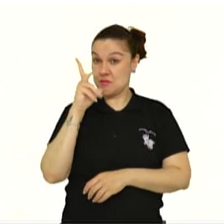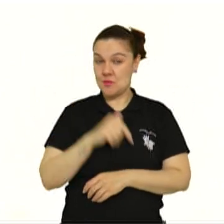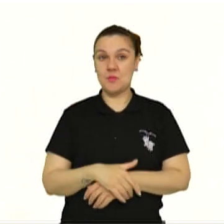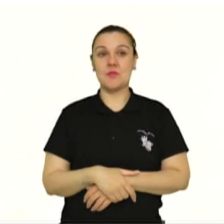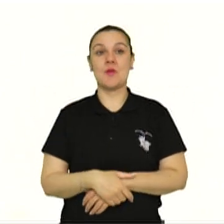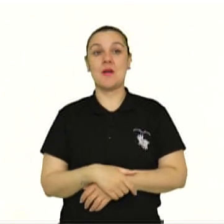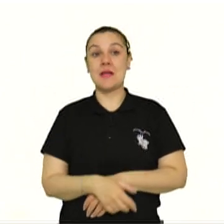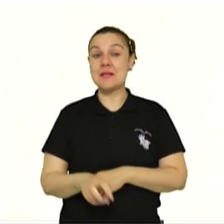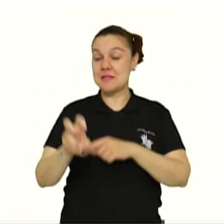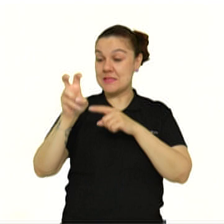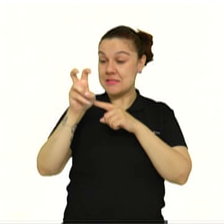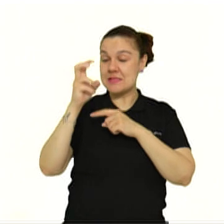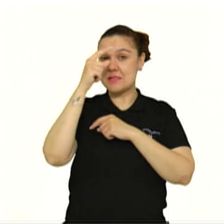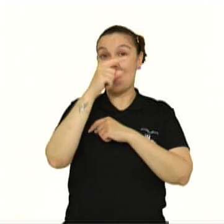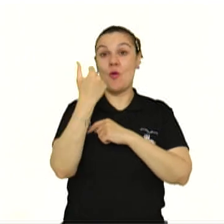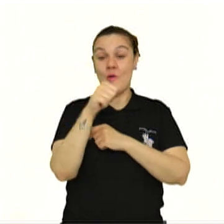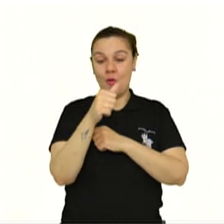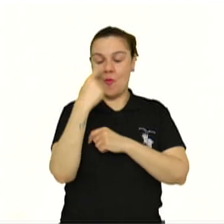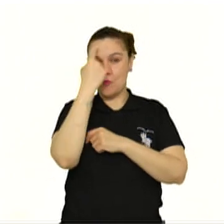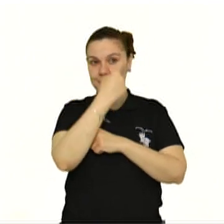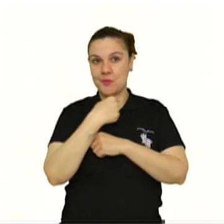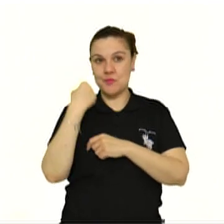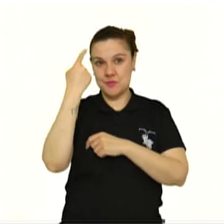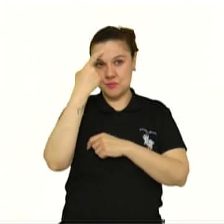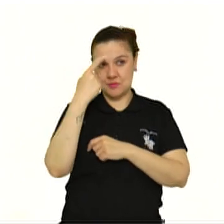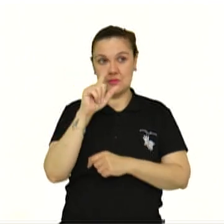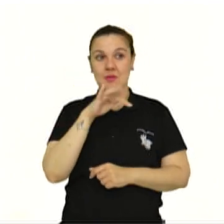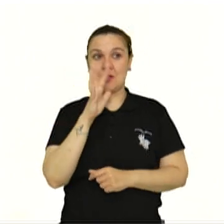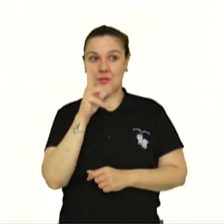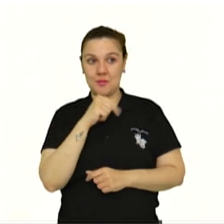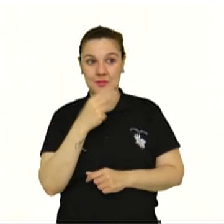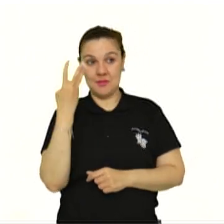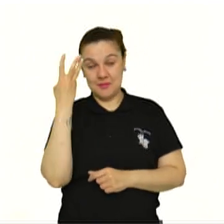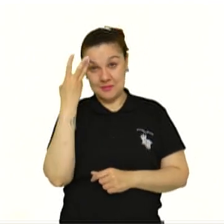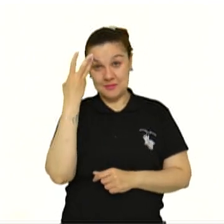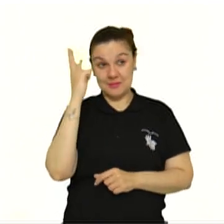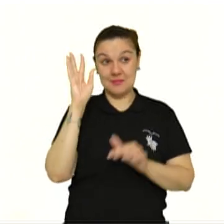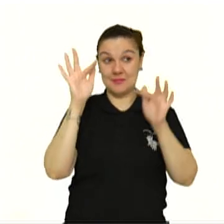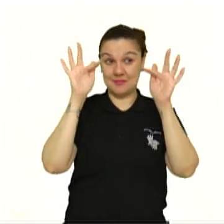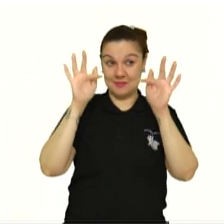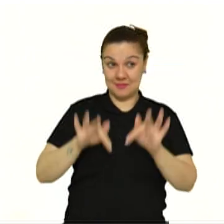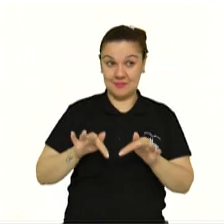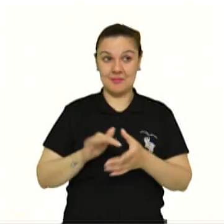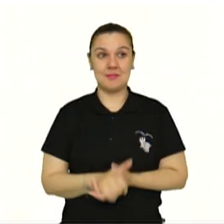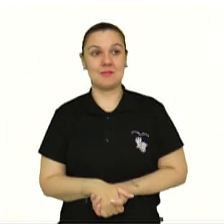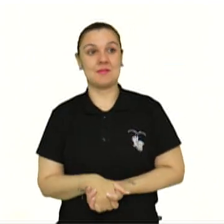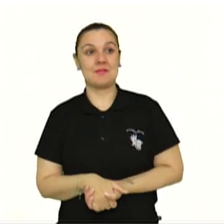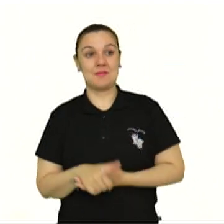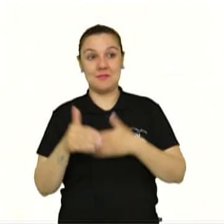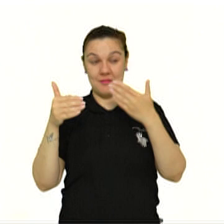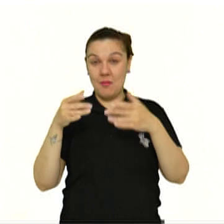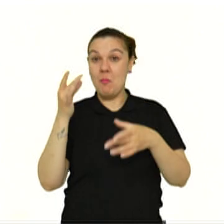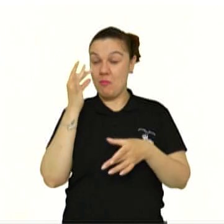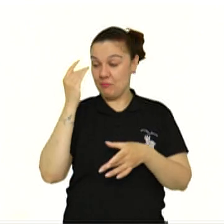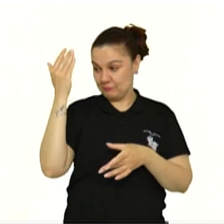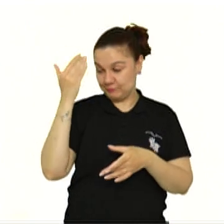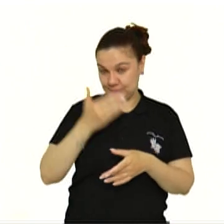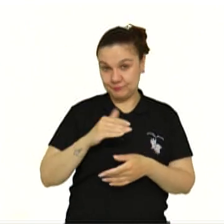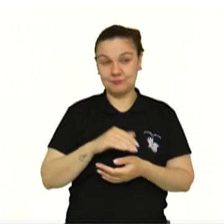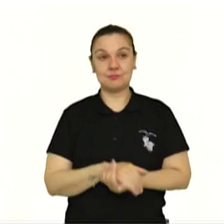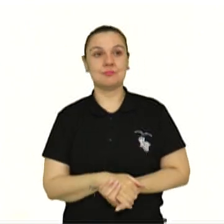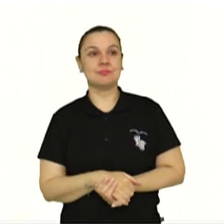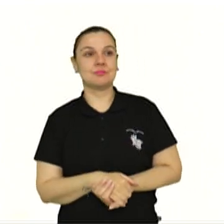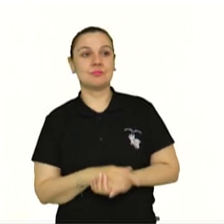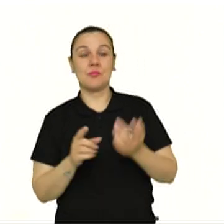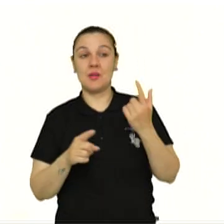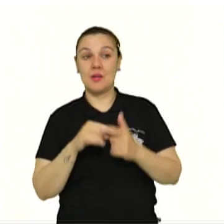de 11 horas e 5 minutos e ela demorou 3 dias para acabar. Tá? Esses dados são confirmados, então, por